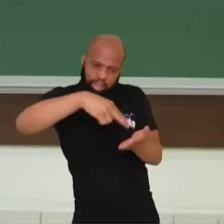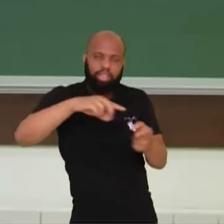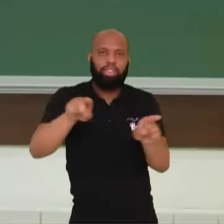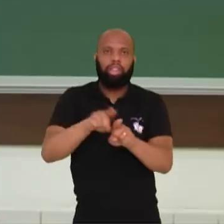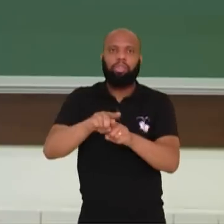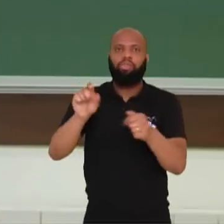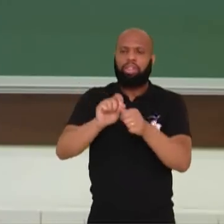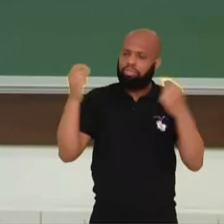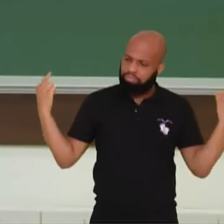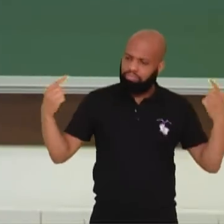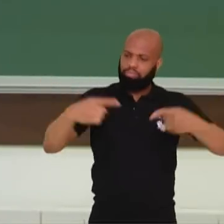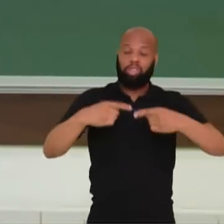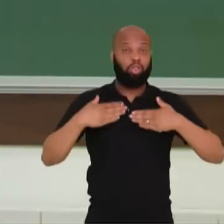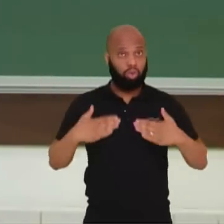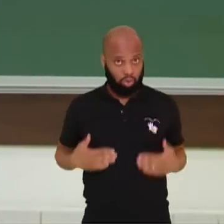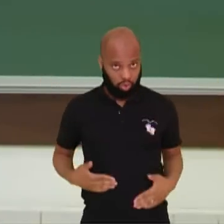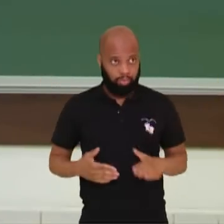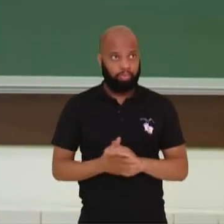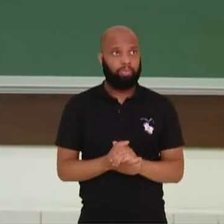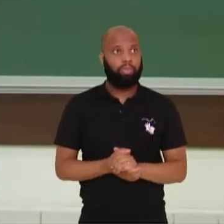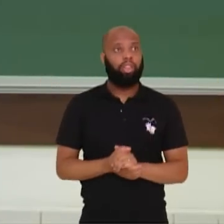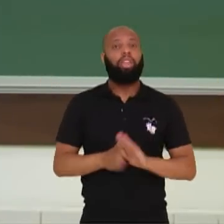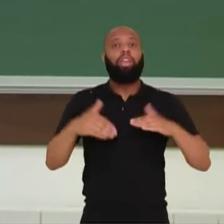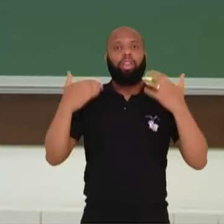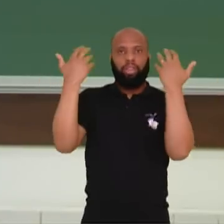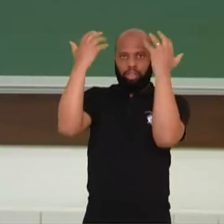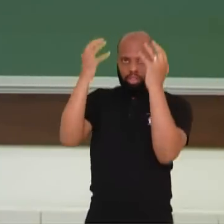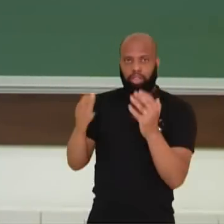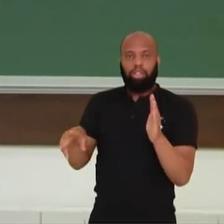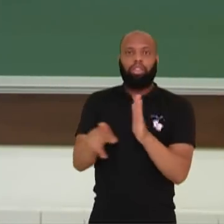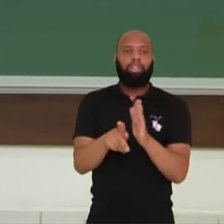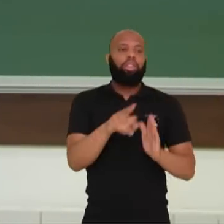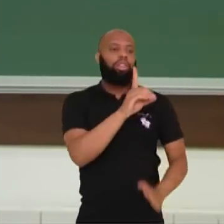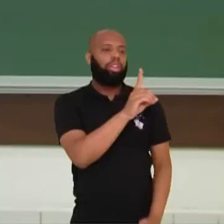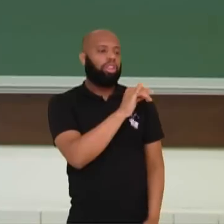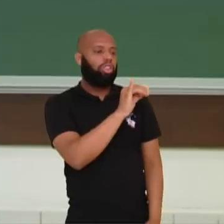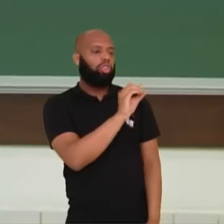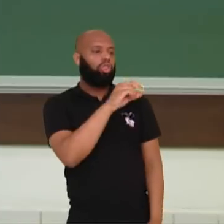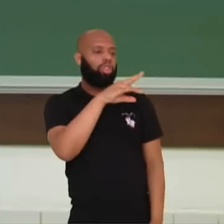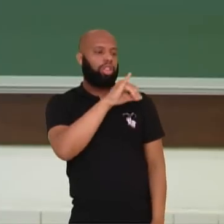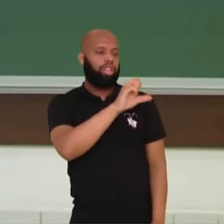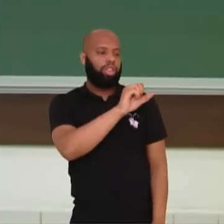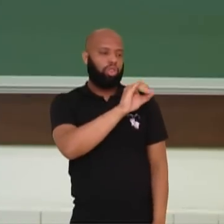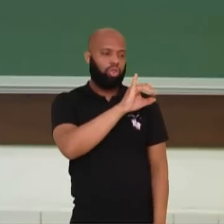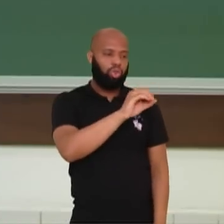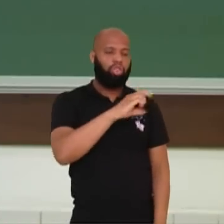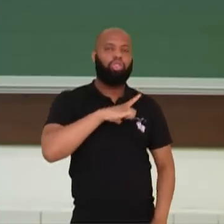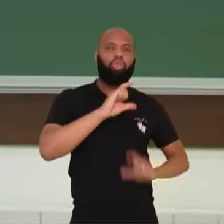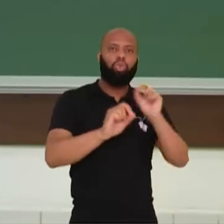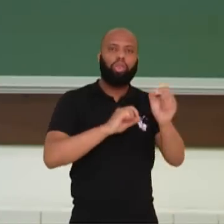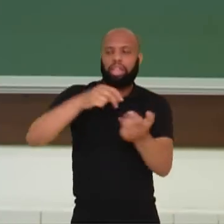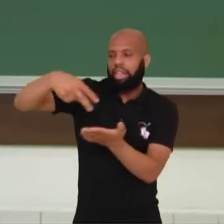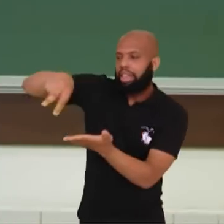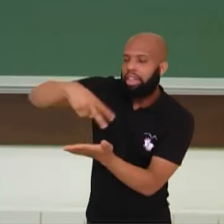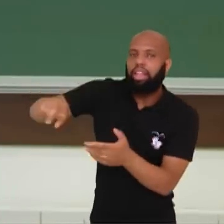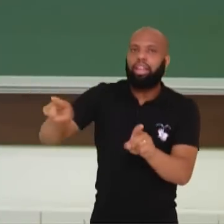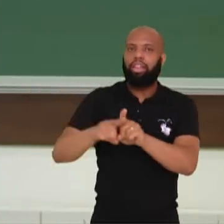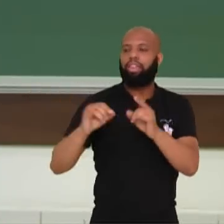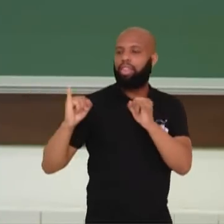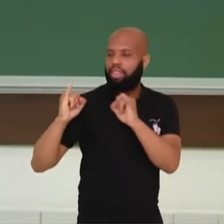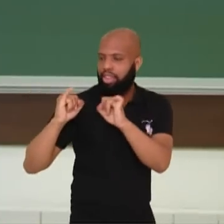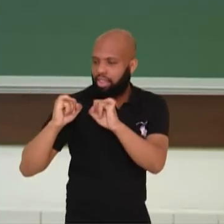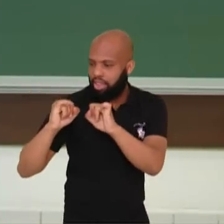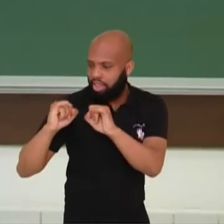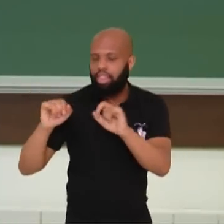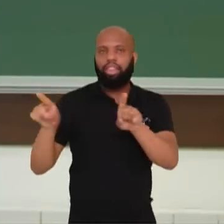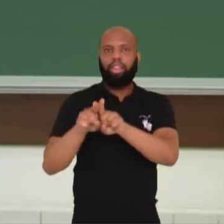fazendo competições físicas. E a celebração de Dionísio envolvia danças, envolvia paqueras,